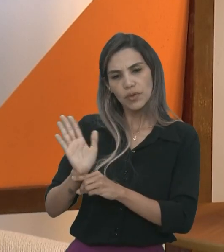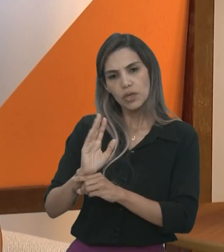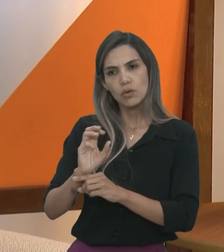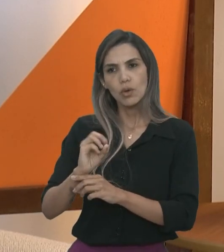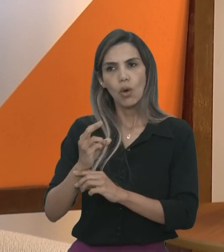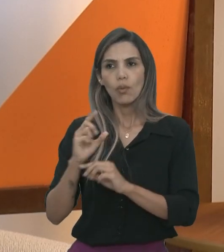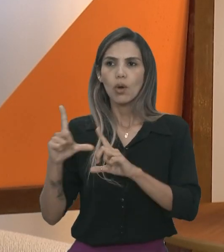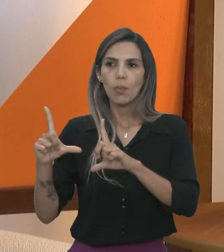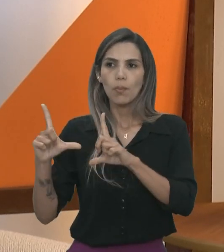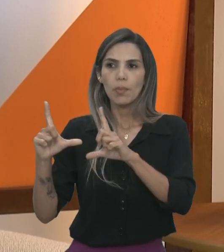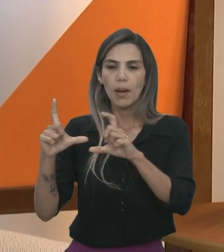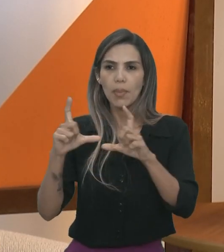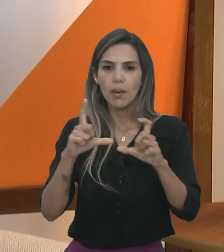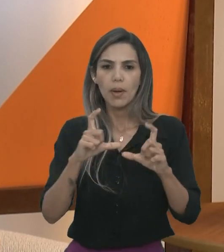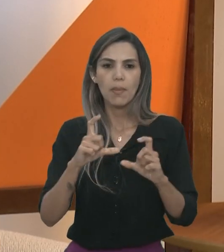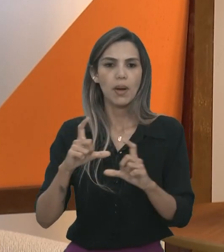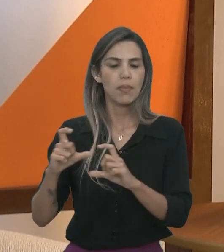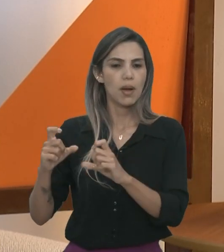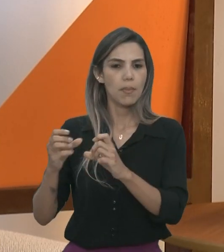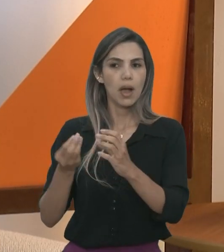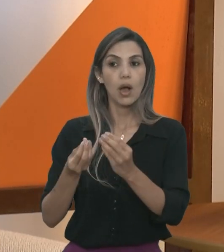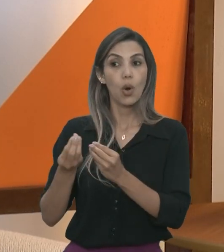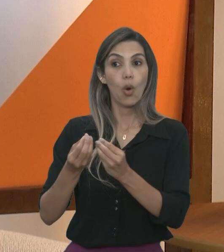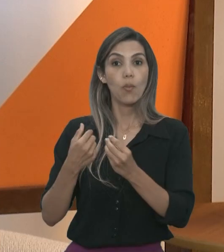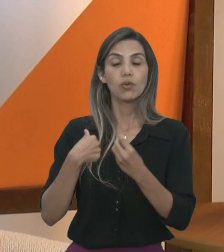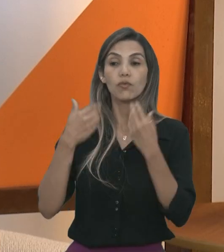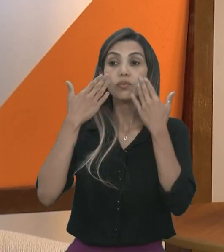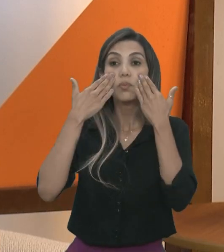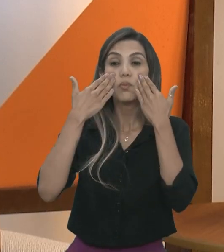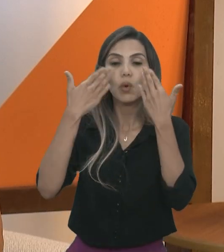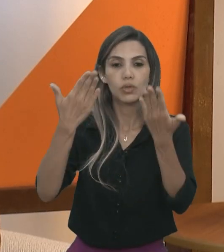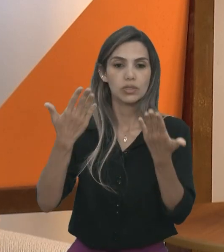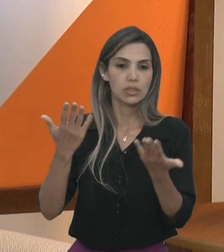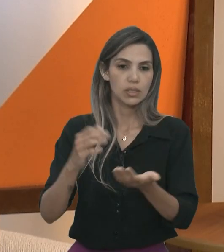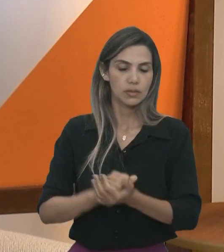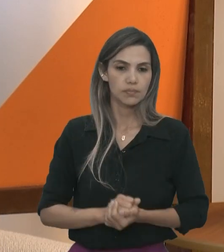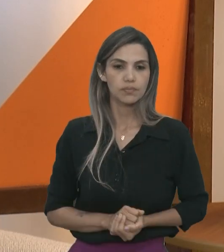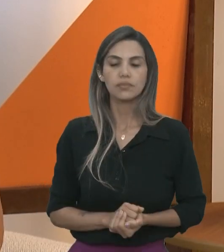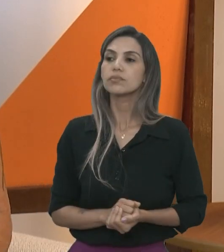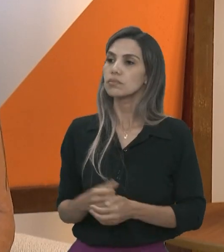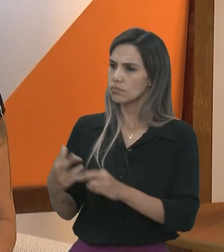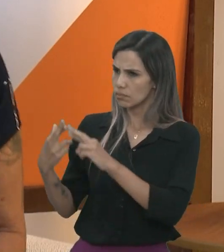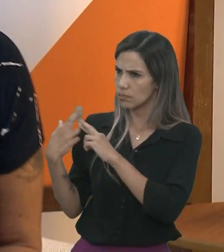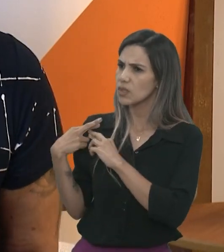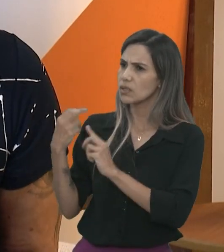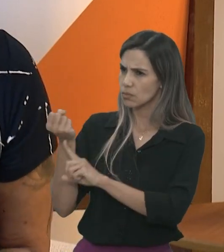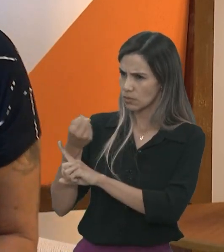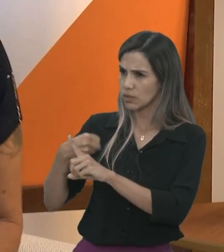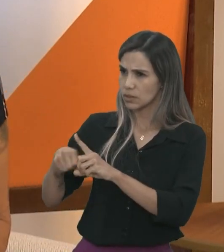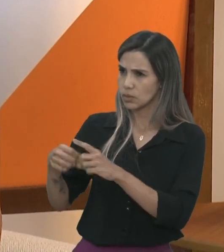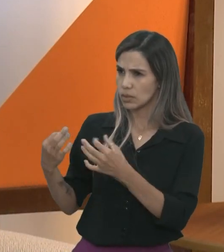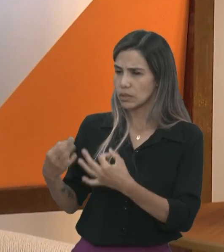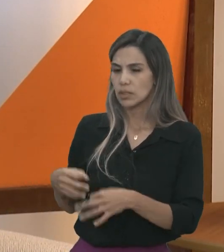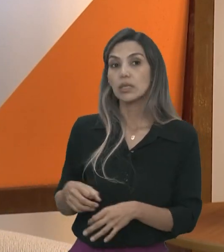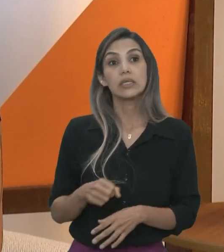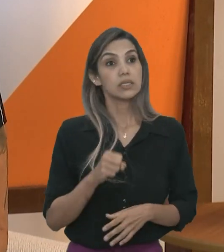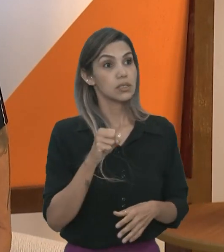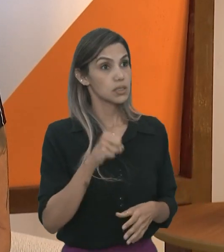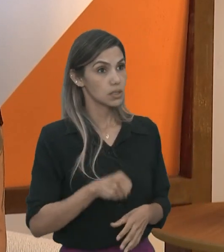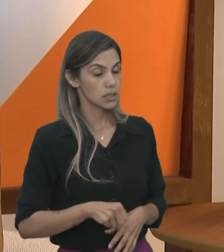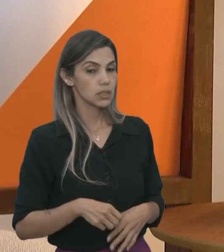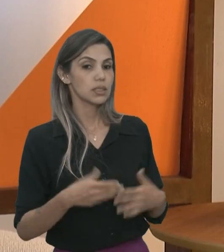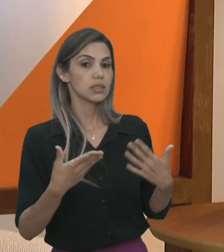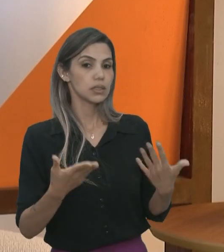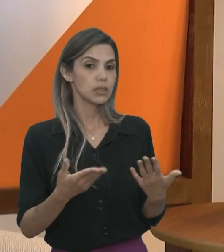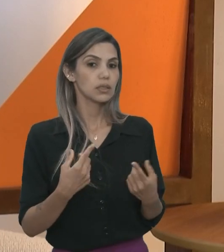está ali na frente do meu equipamento, né? Uma responsabilidade social, né? Social, muito grande, porque você